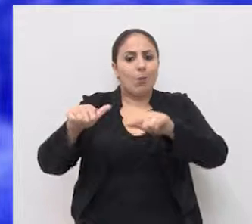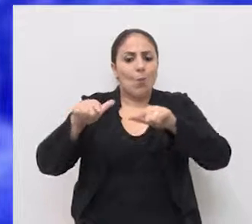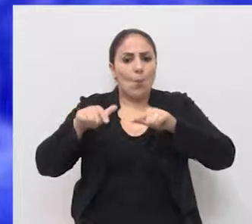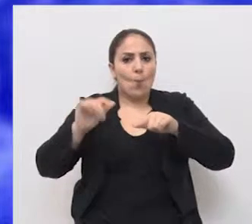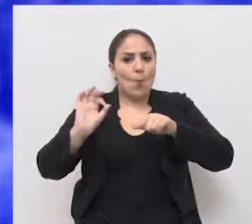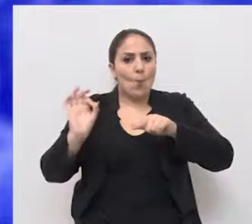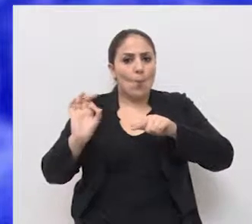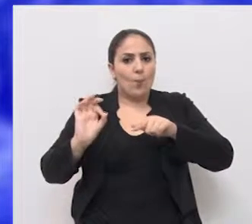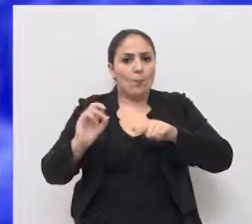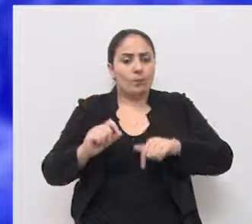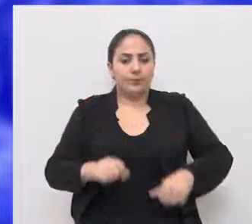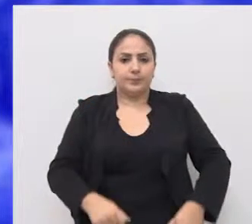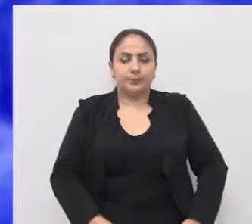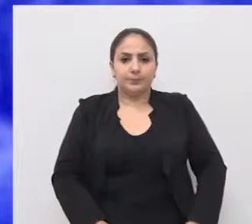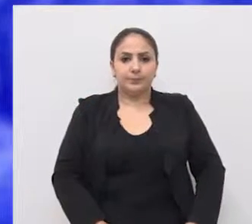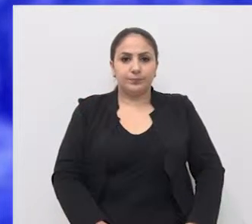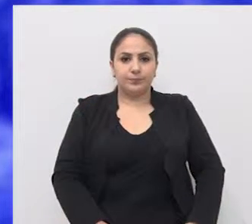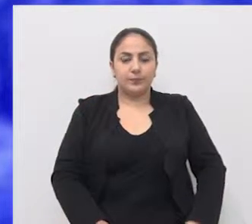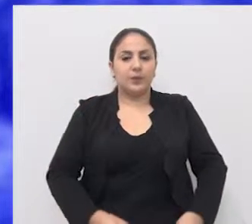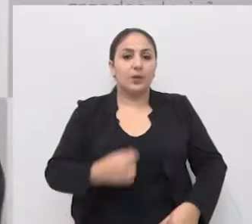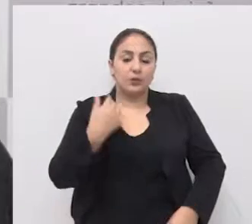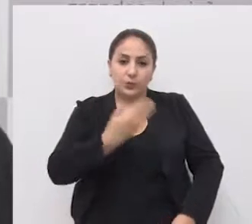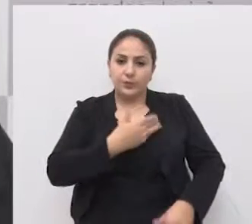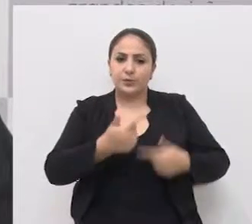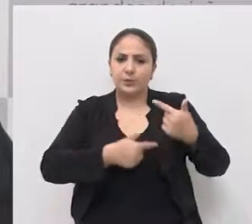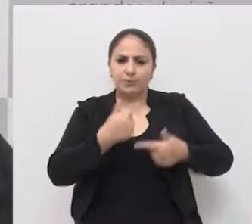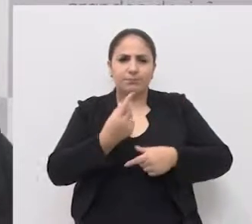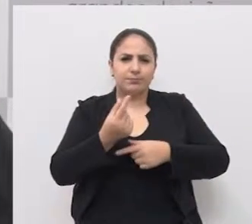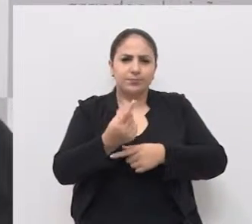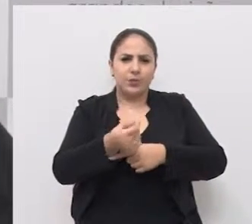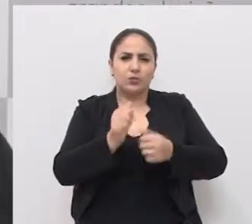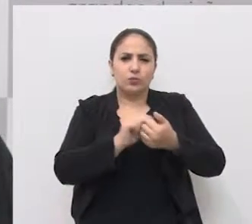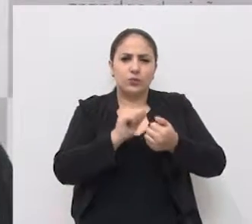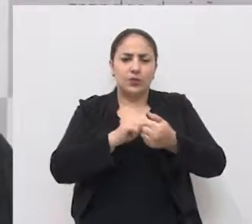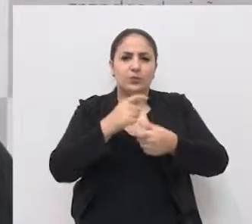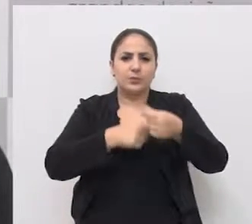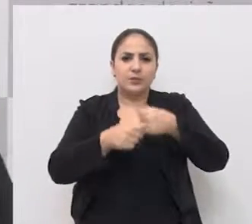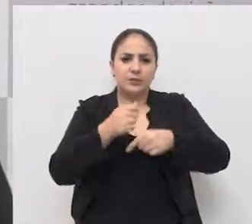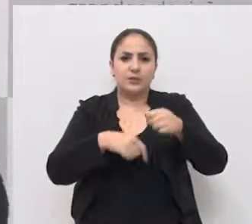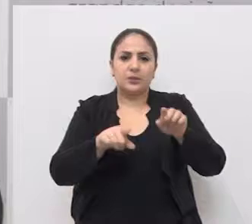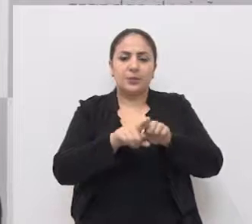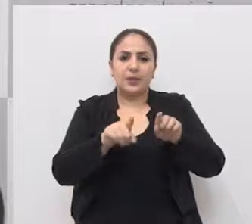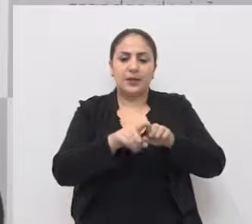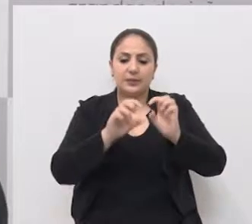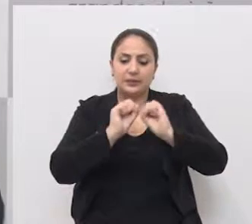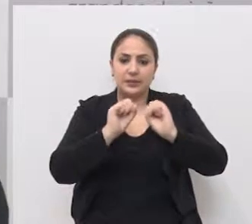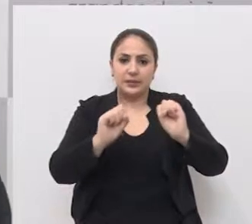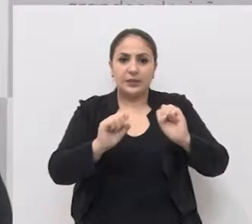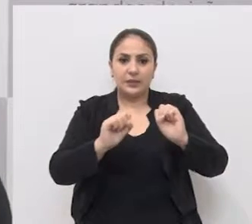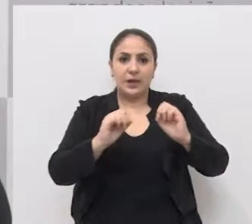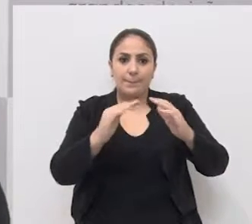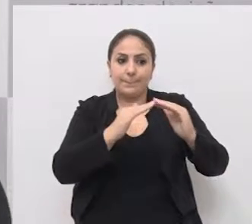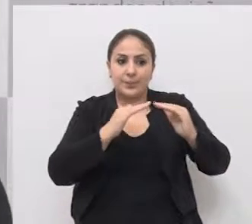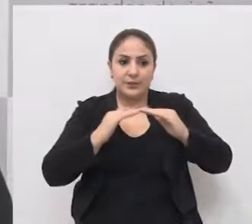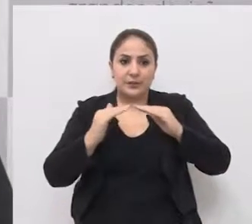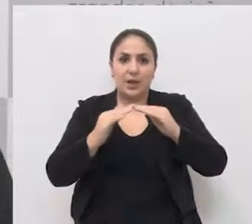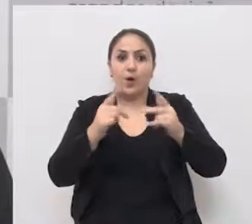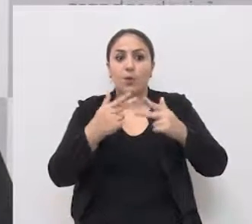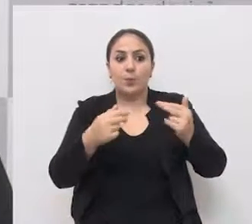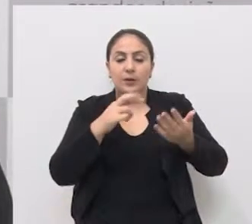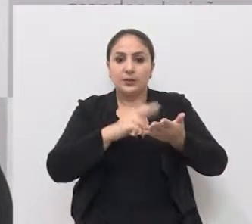Porém, não possuem a escritura dos terrenos. Nós trabalhamos há muito tempo, juntamente com a administração e com a Secretaria de